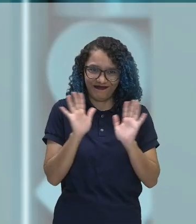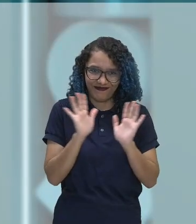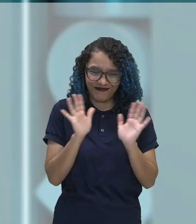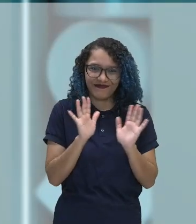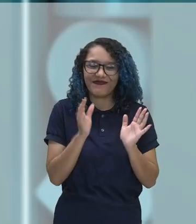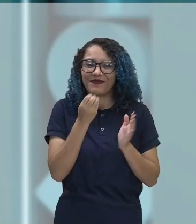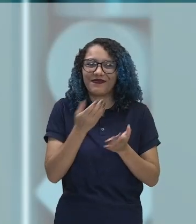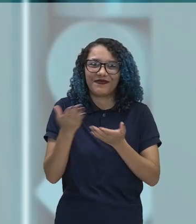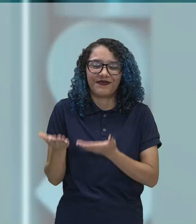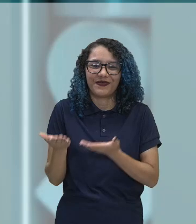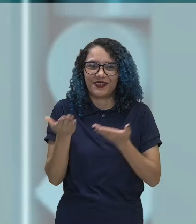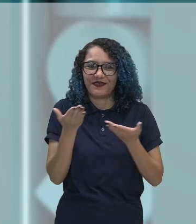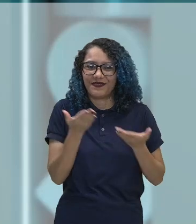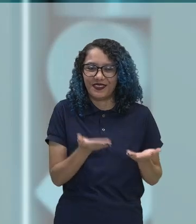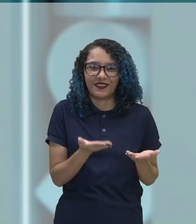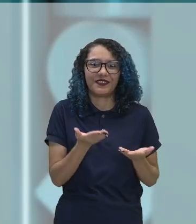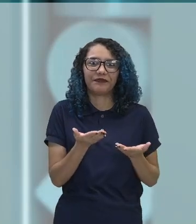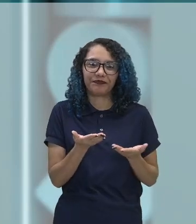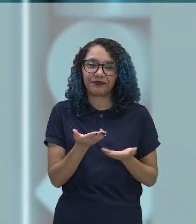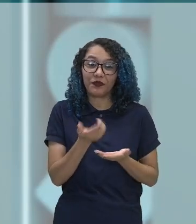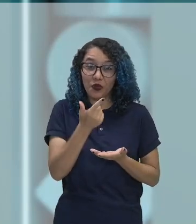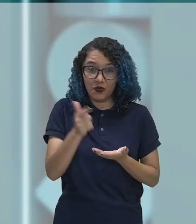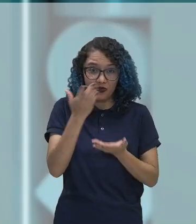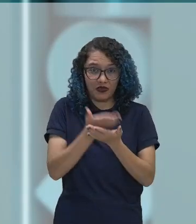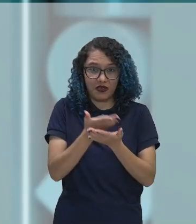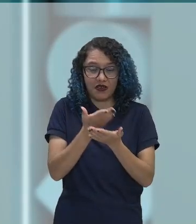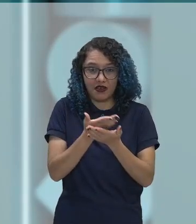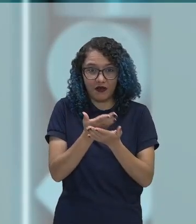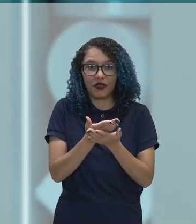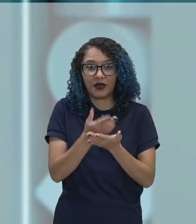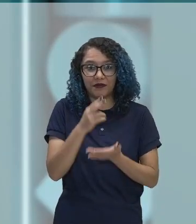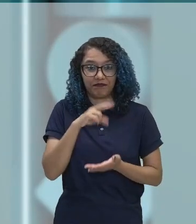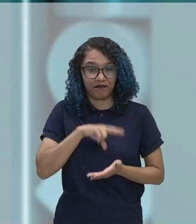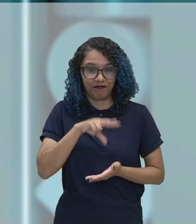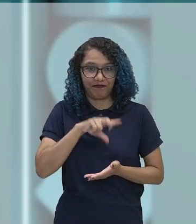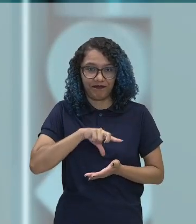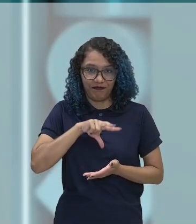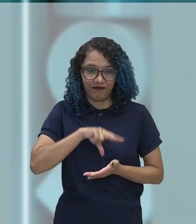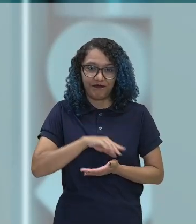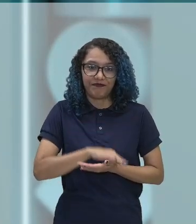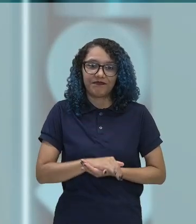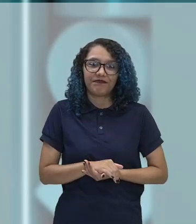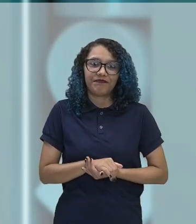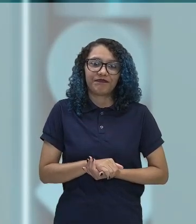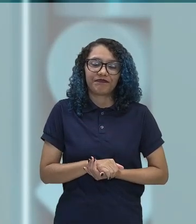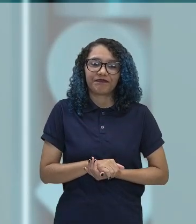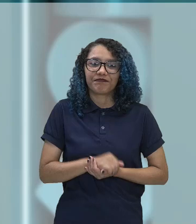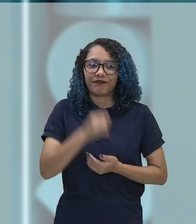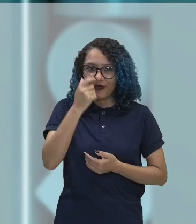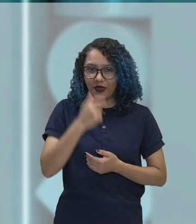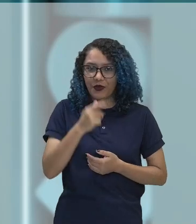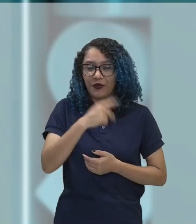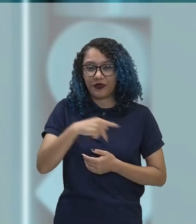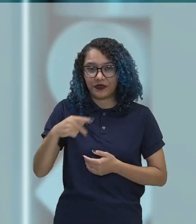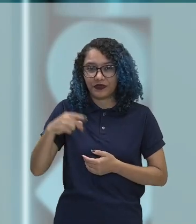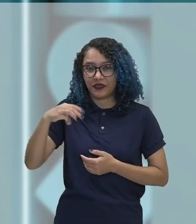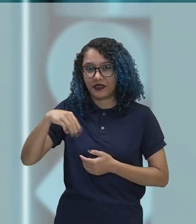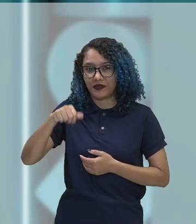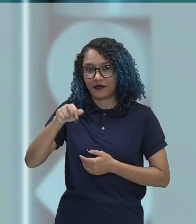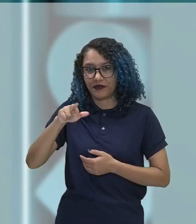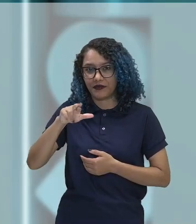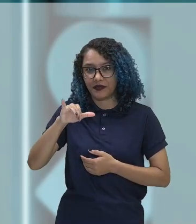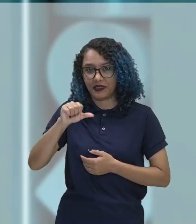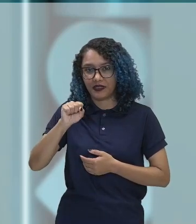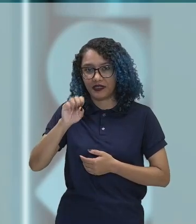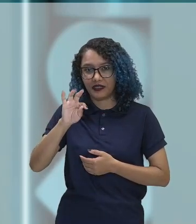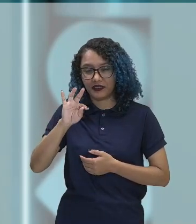pessoal! Sejam todos muito bem-vindos a mais uma aula de língua portuguesa. Sou a professora Maristela